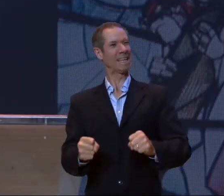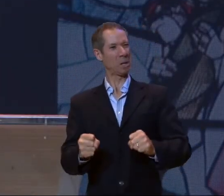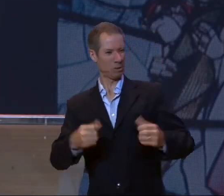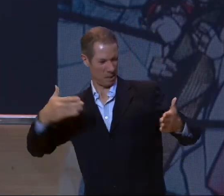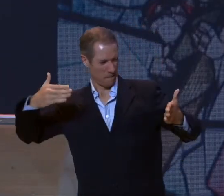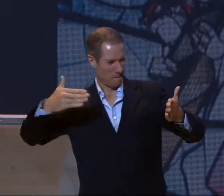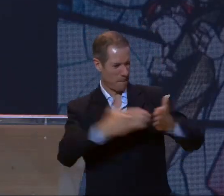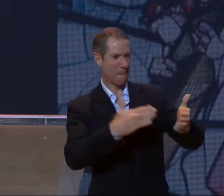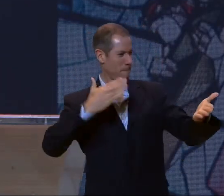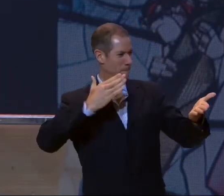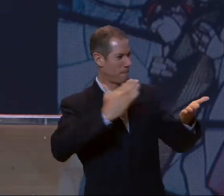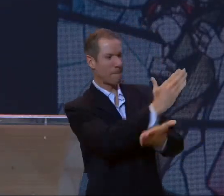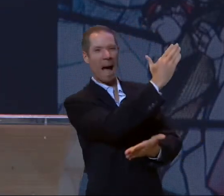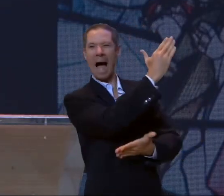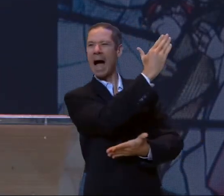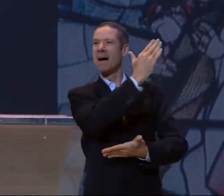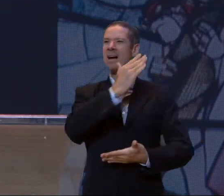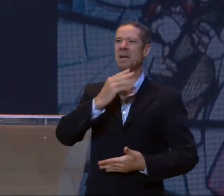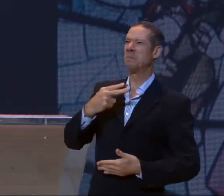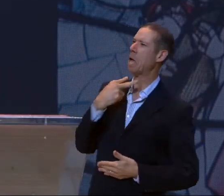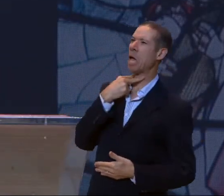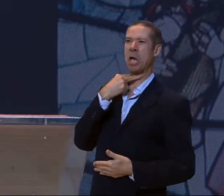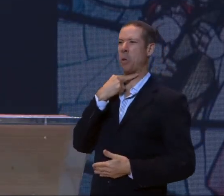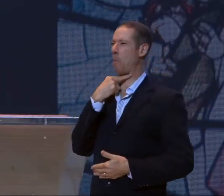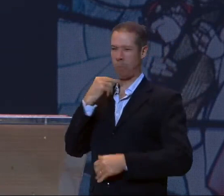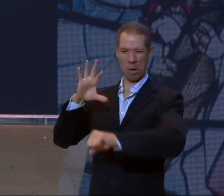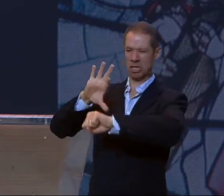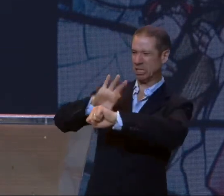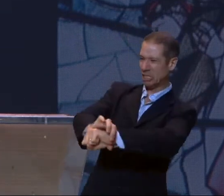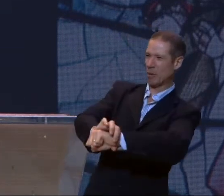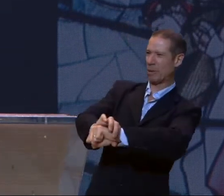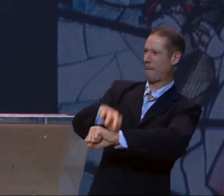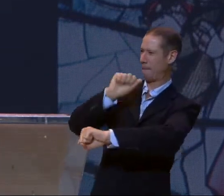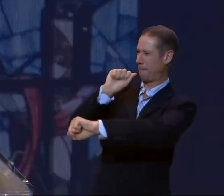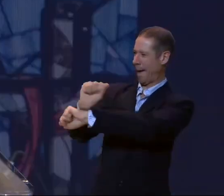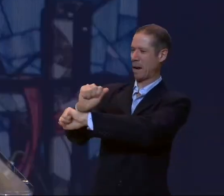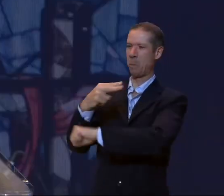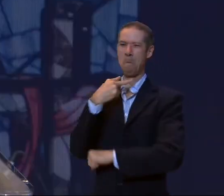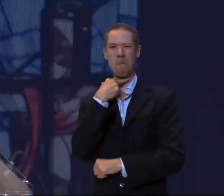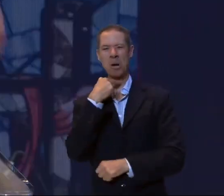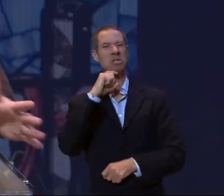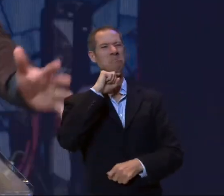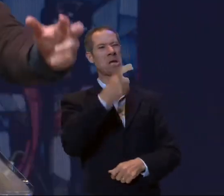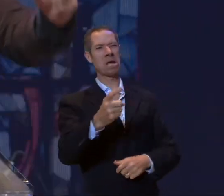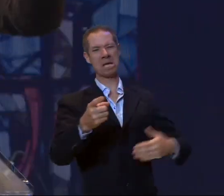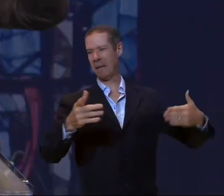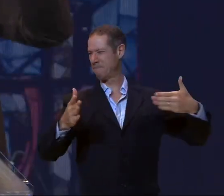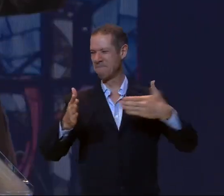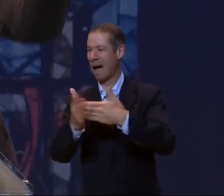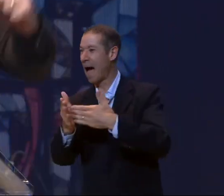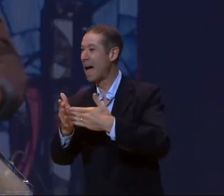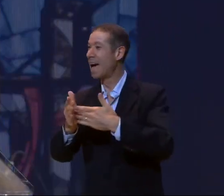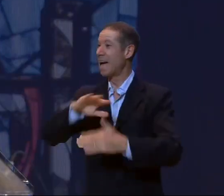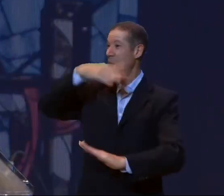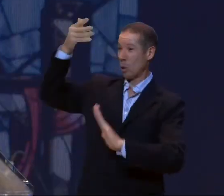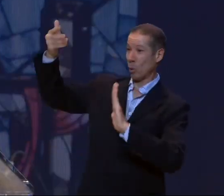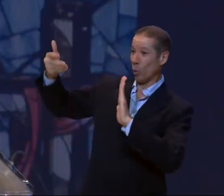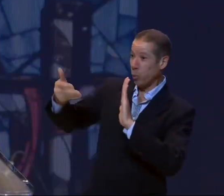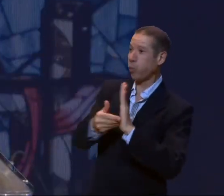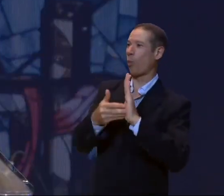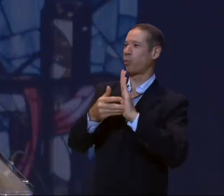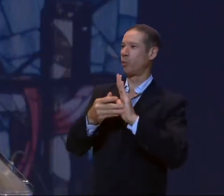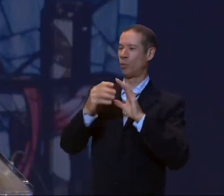quebra barreiras, ele vai além, ninguém pode abafá-lo, ninguém pode pará-lo, ninguém pode impedi-lo. Ele é o dunamis de